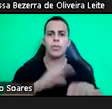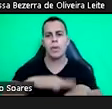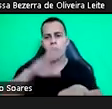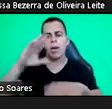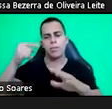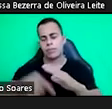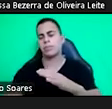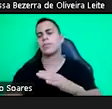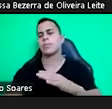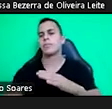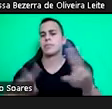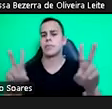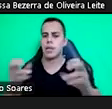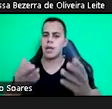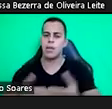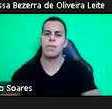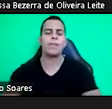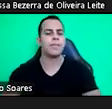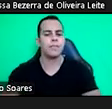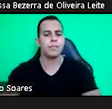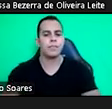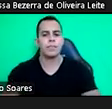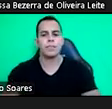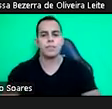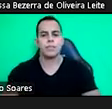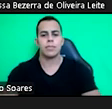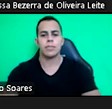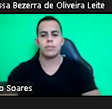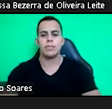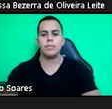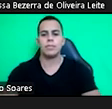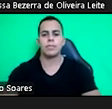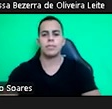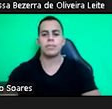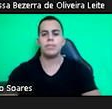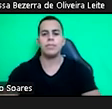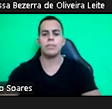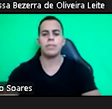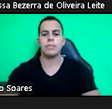fundo nesse tema. E a gente